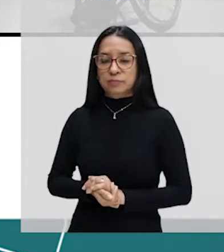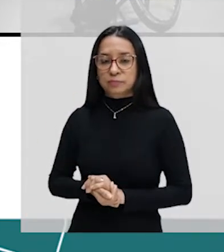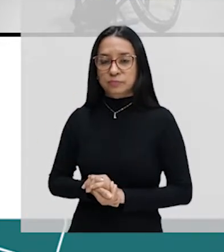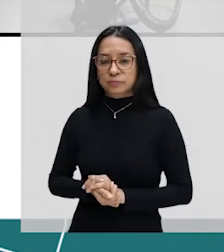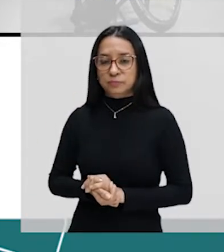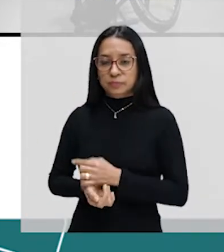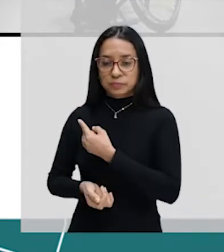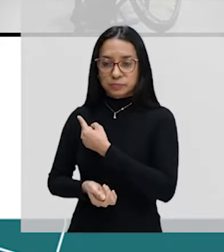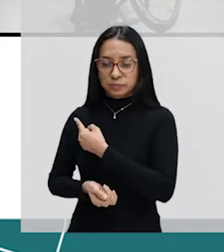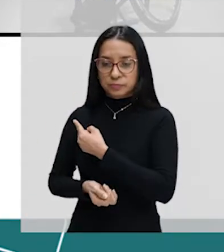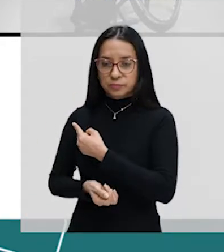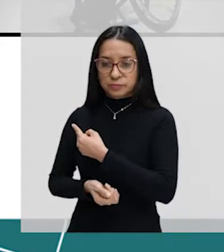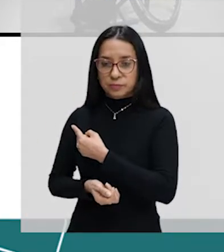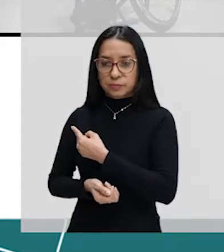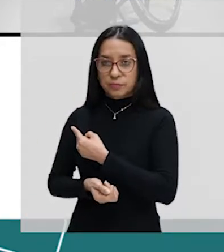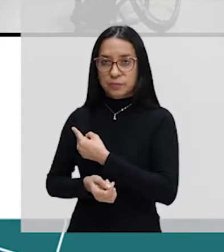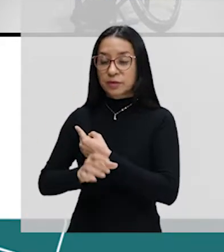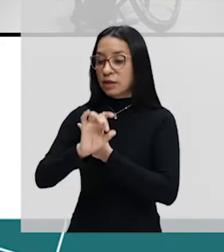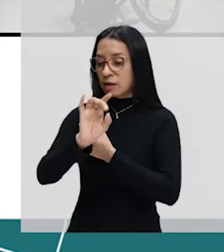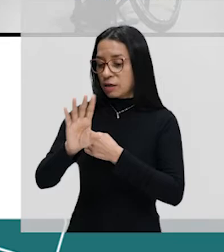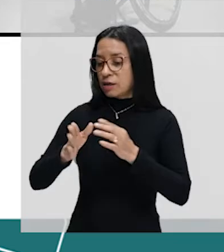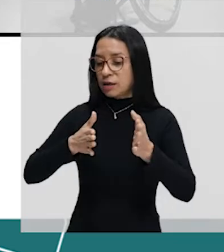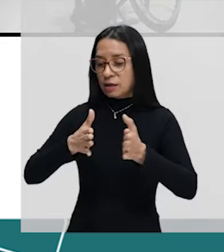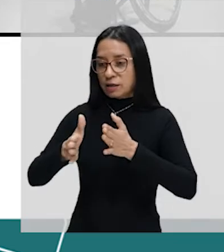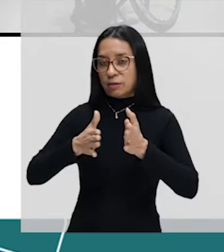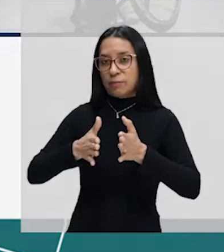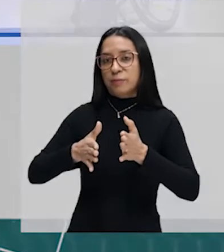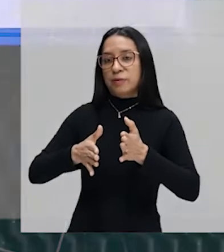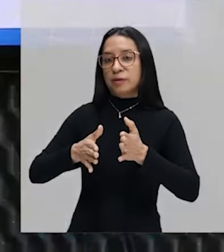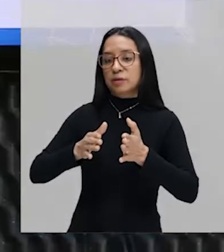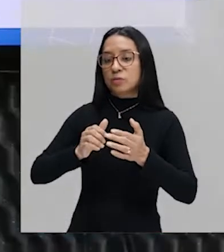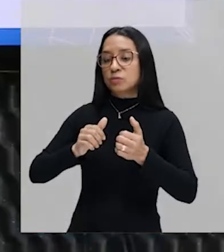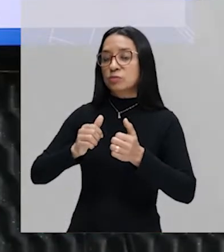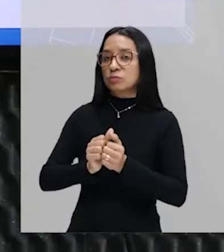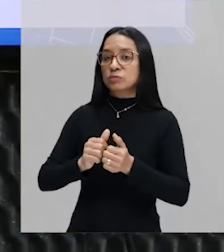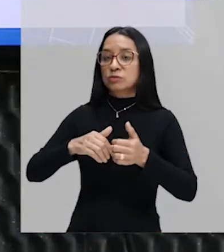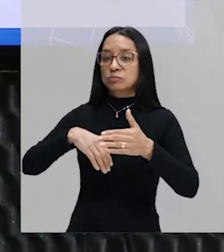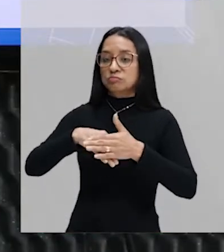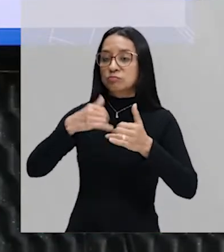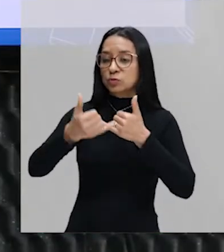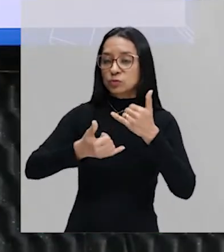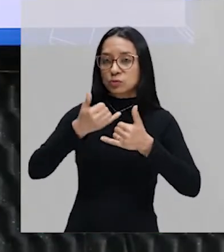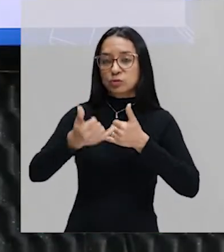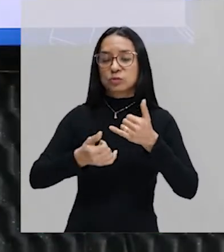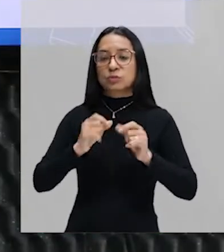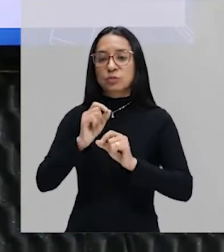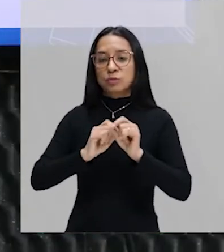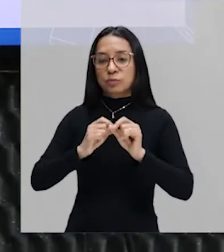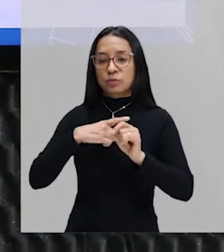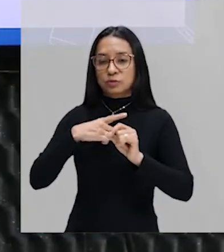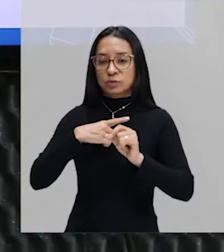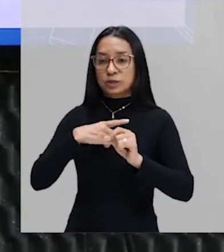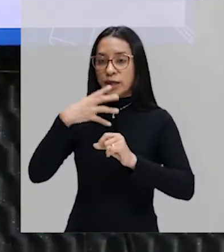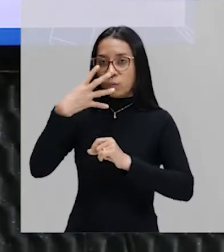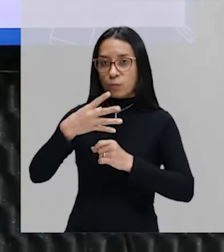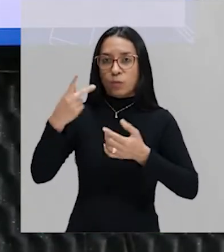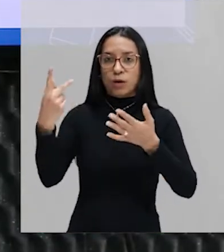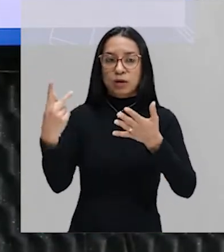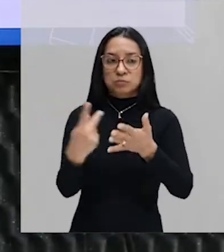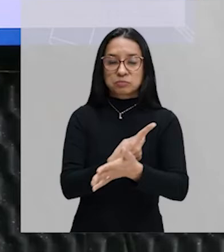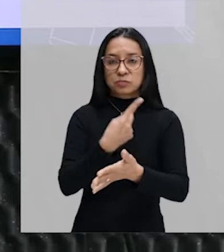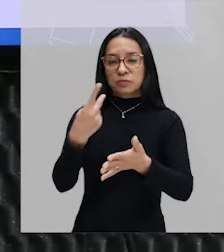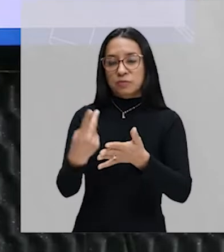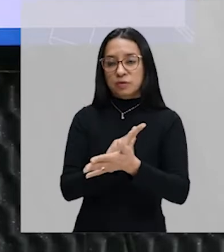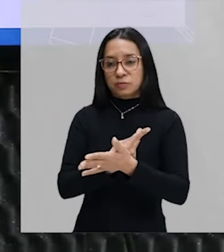de 4. Cada período de jogo, uma equipe ela pode cometer até 4 faltas. Caso seja feita a 5ª